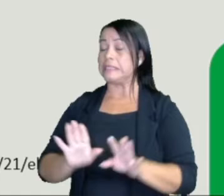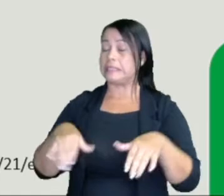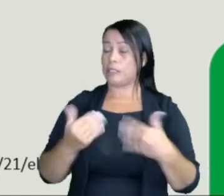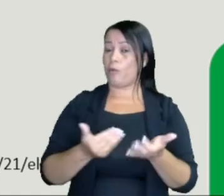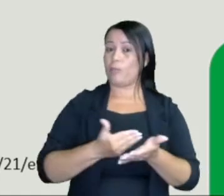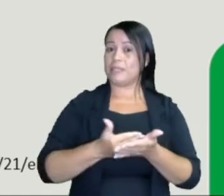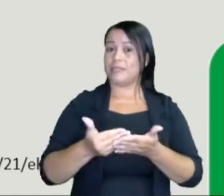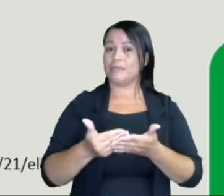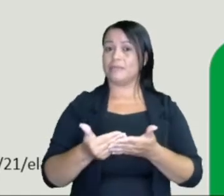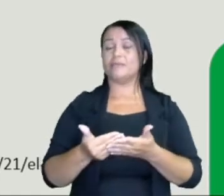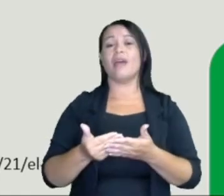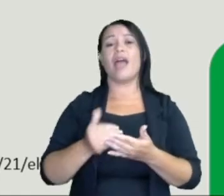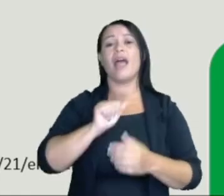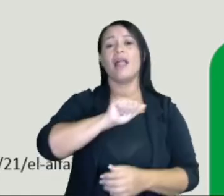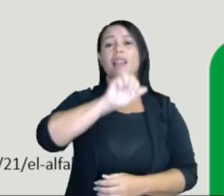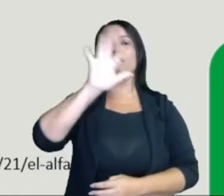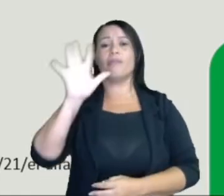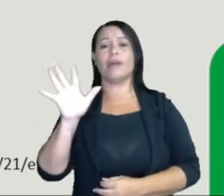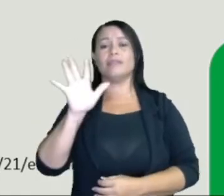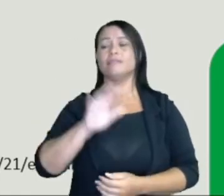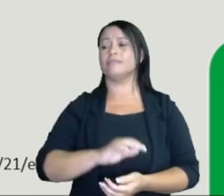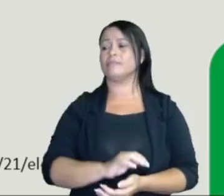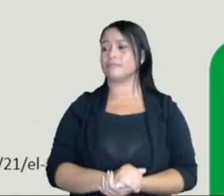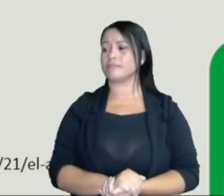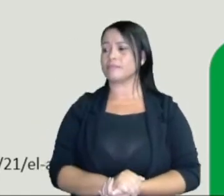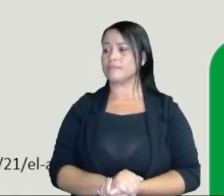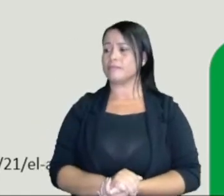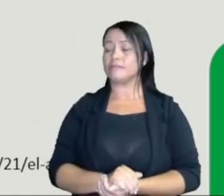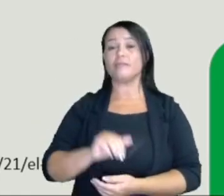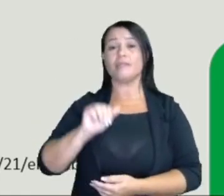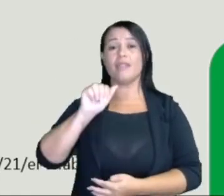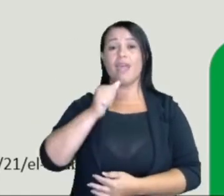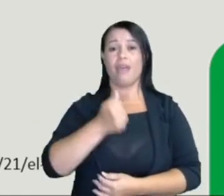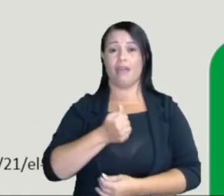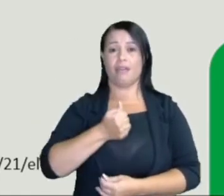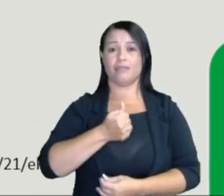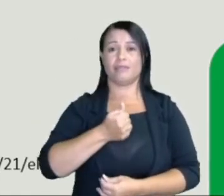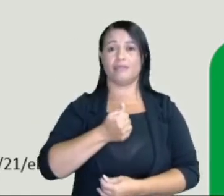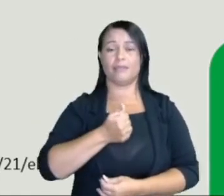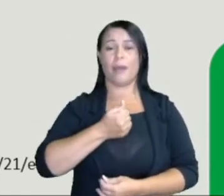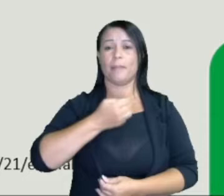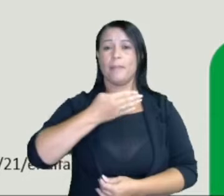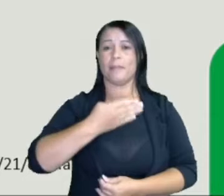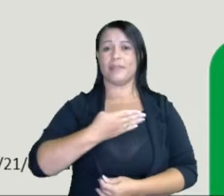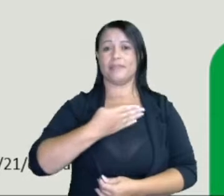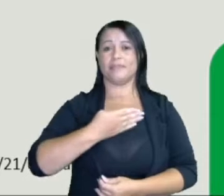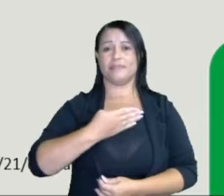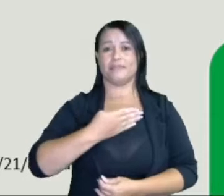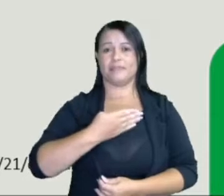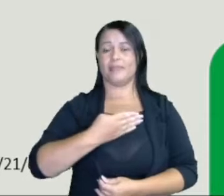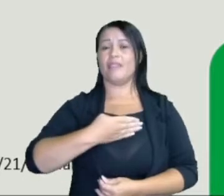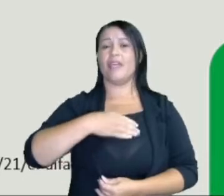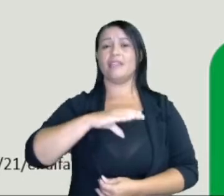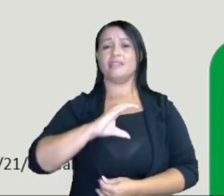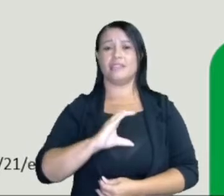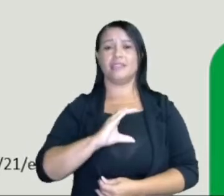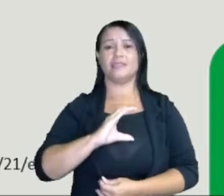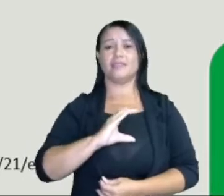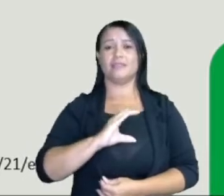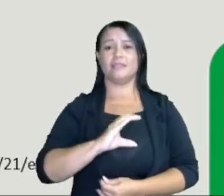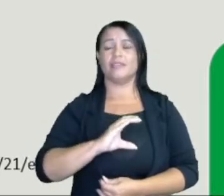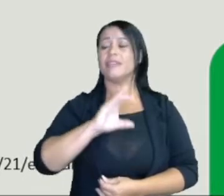Então vamos lá. El alfabeto. A, B,